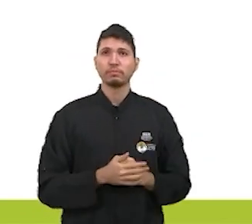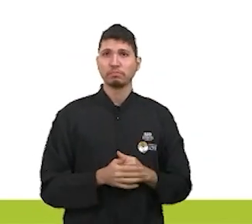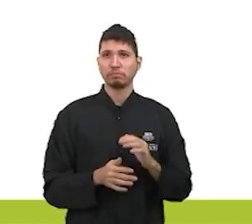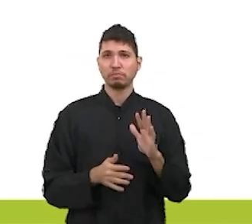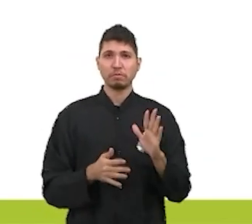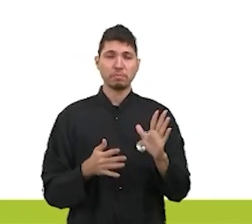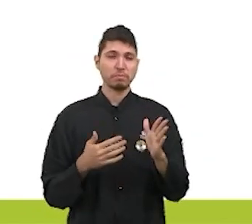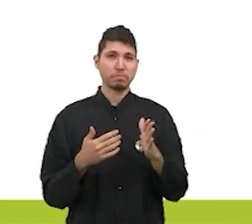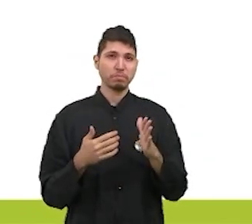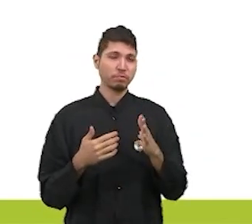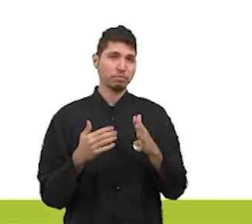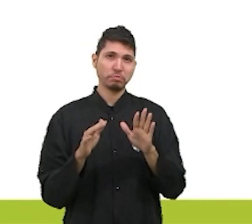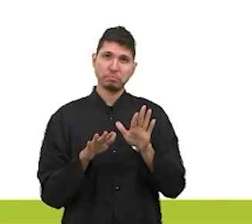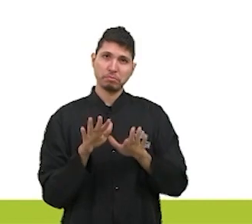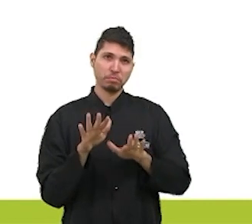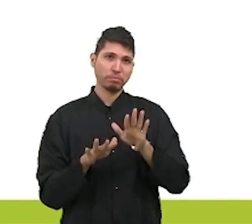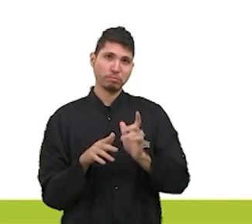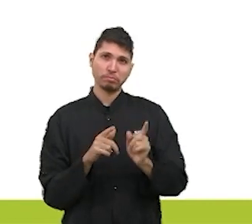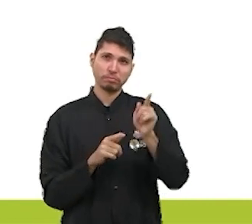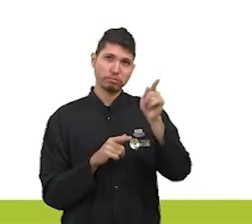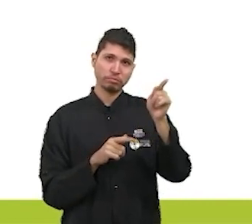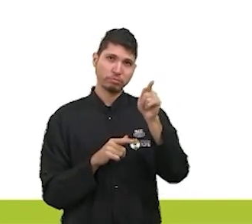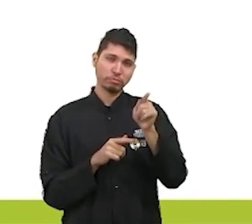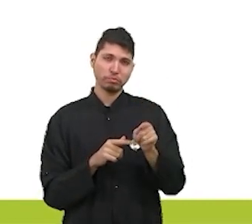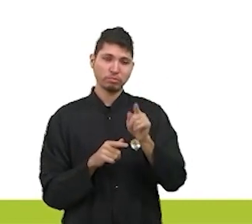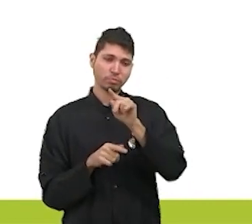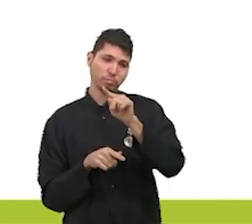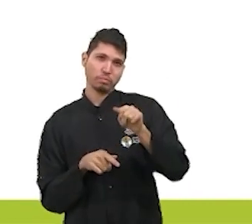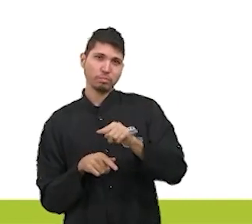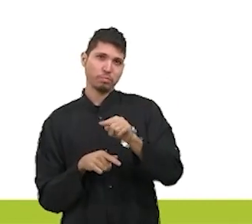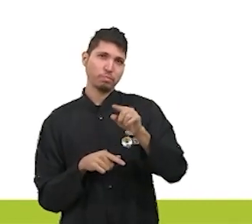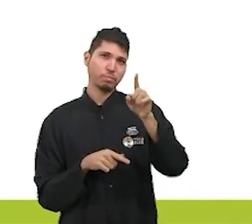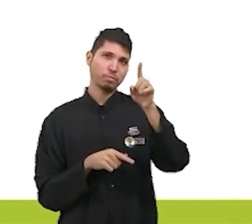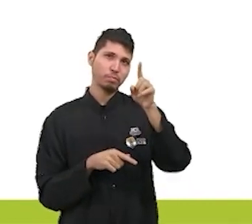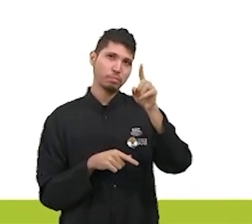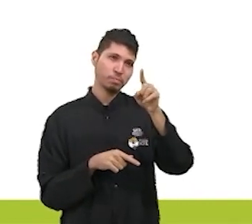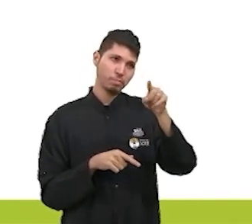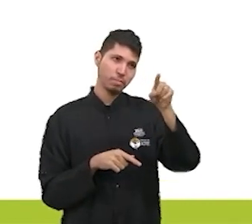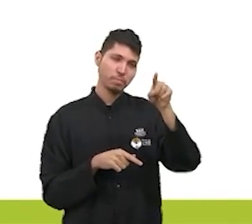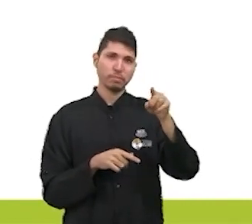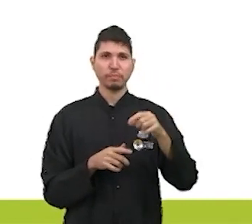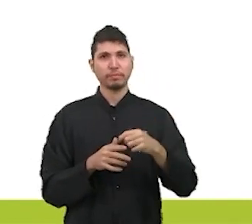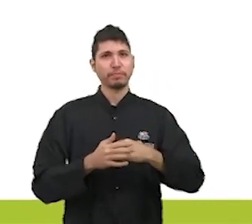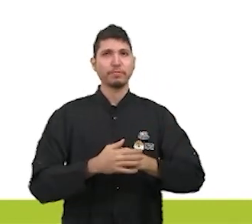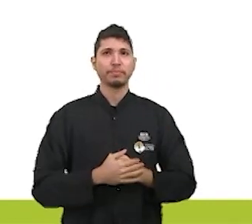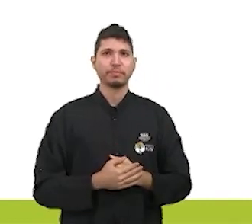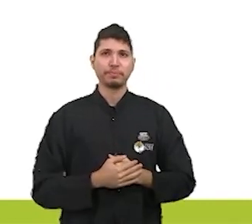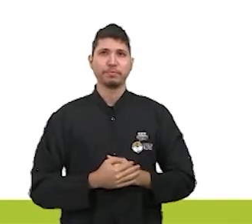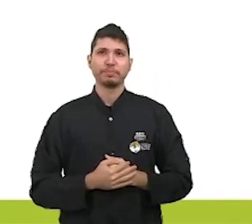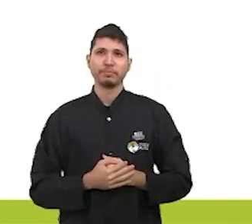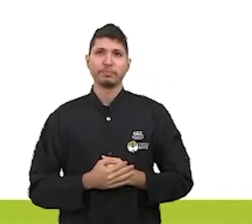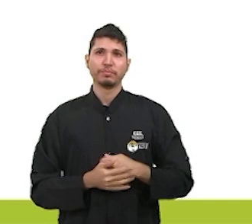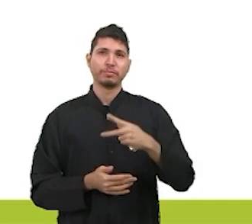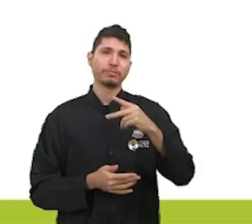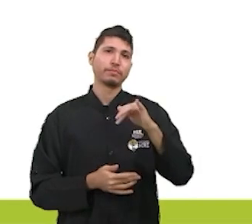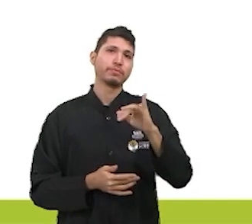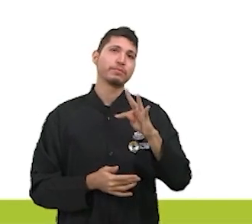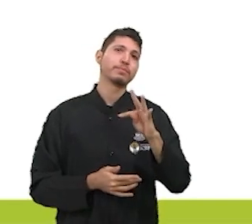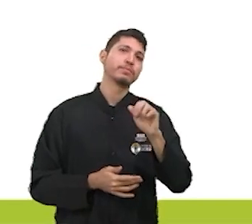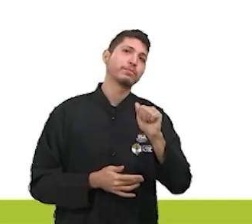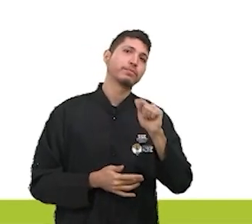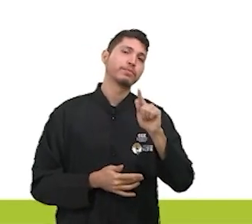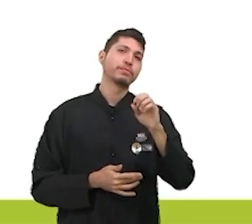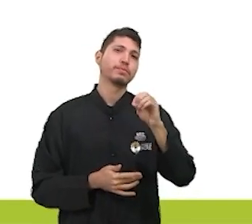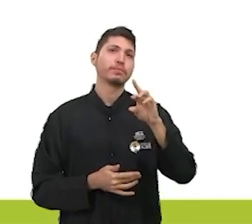encontra, é que você vai definir o que é cateto oposto ou cateto adjacente. Nessa primeira relação aqui, ó, onde ele não